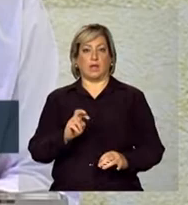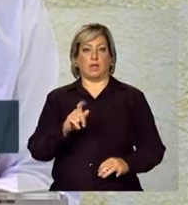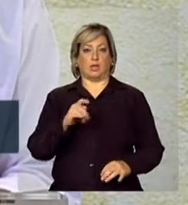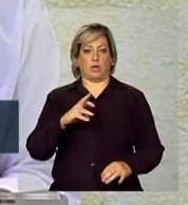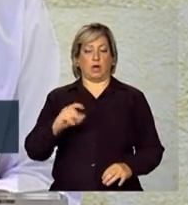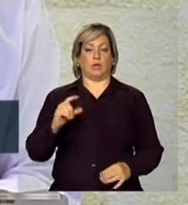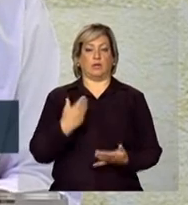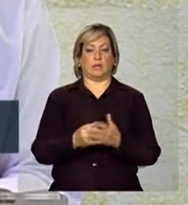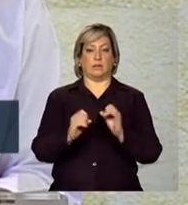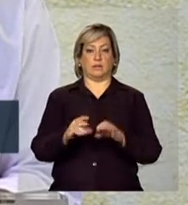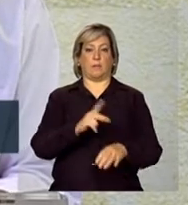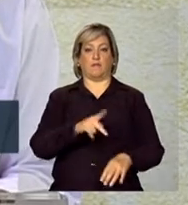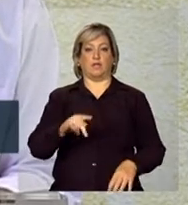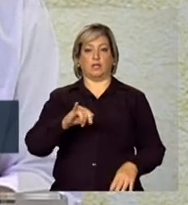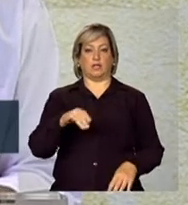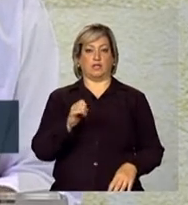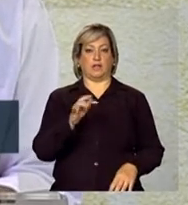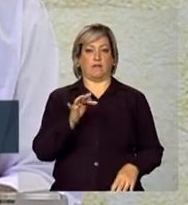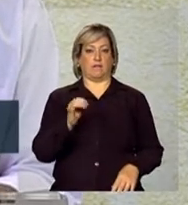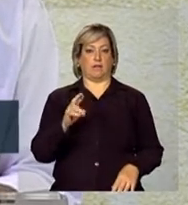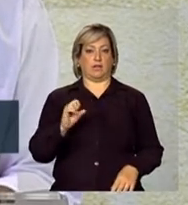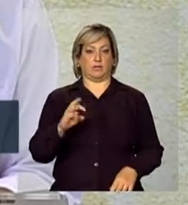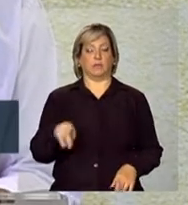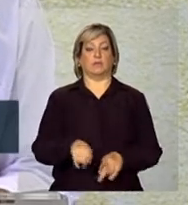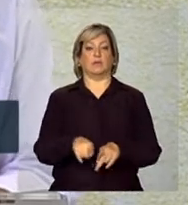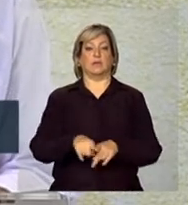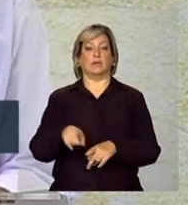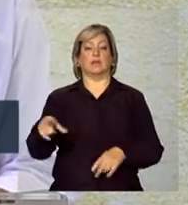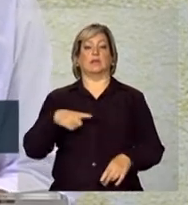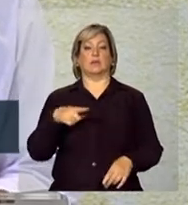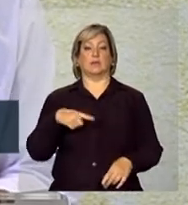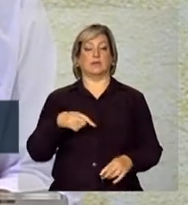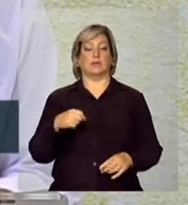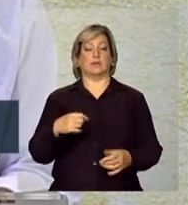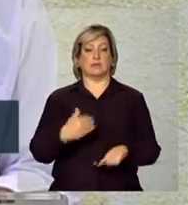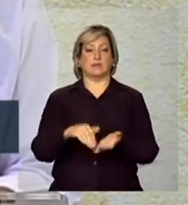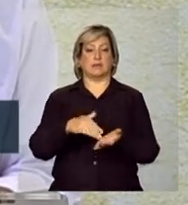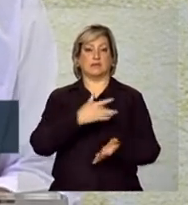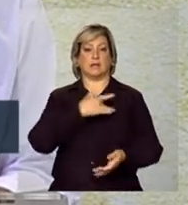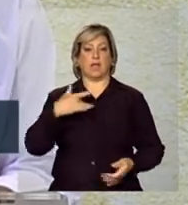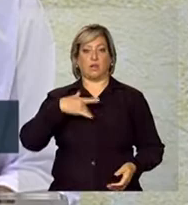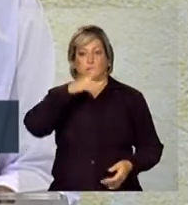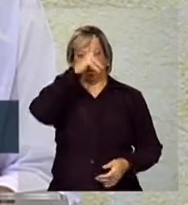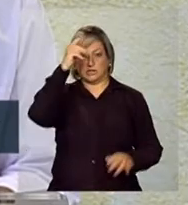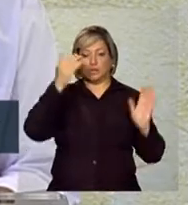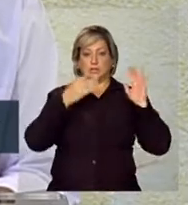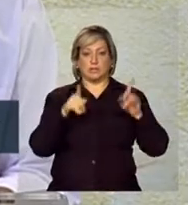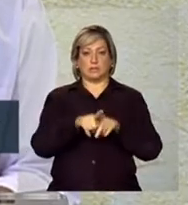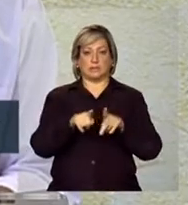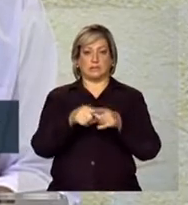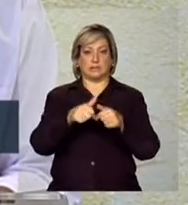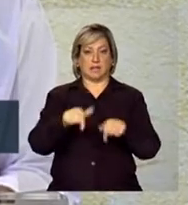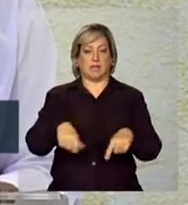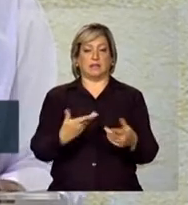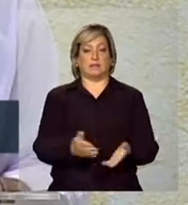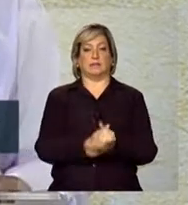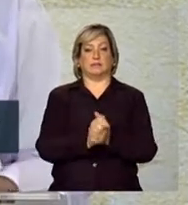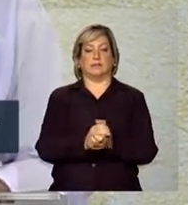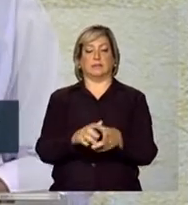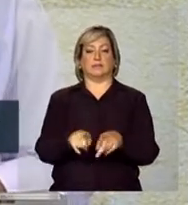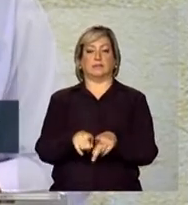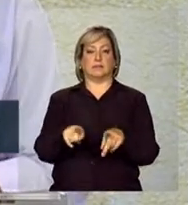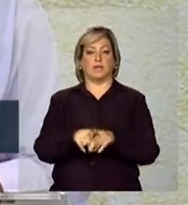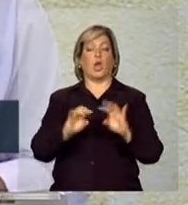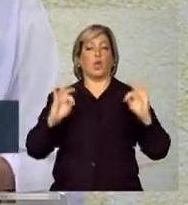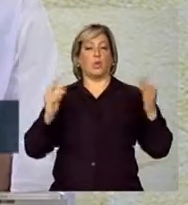Jefferson o nosso secretário especial de saúde indígena Antônio Alves Nossa secretária adjunta Maria Luiza e o nosso